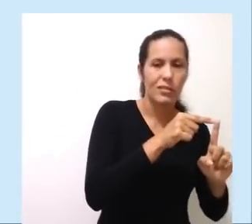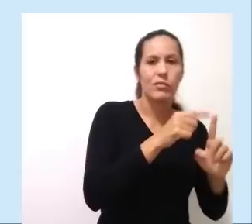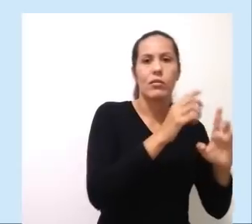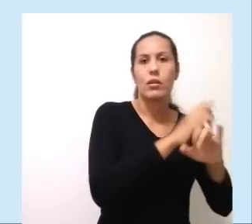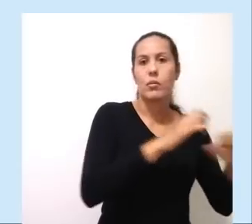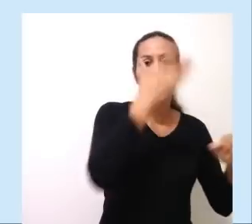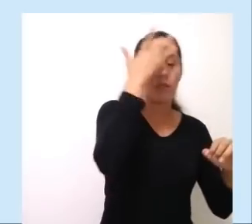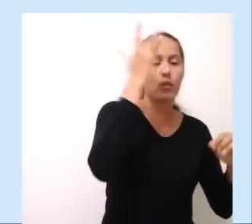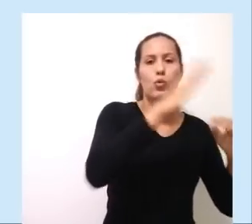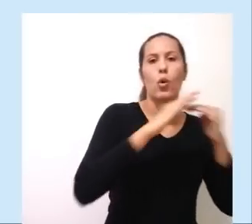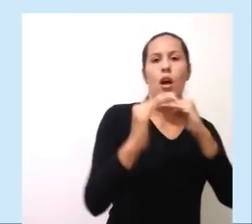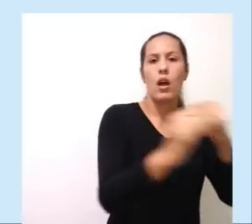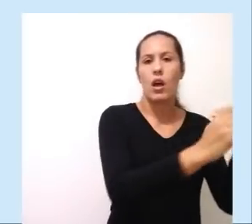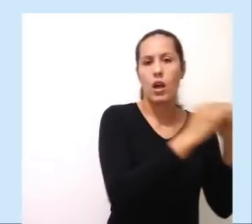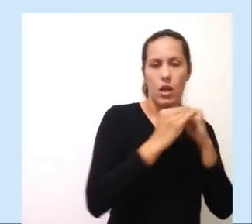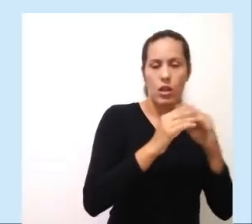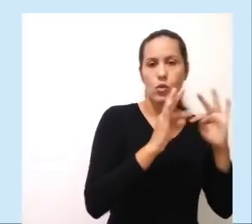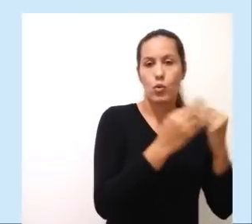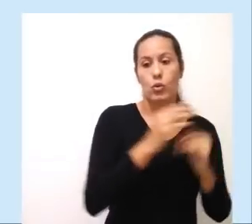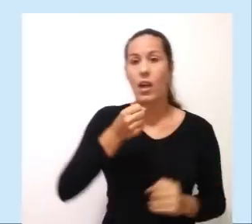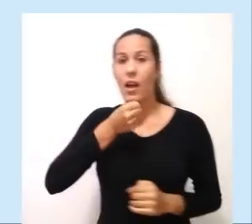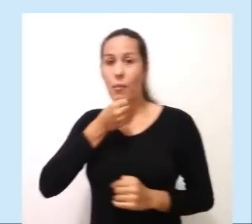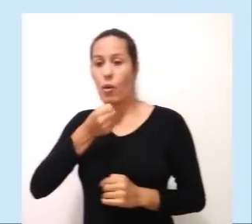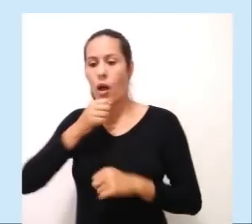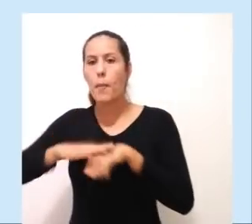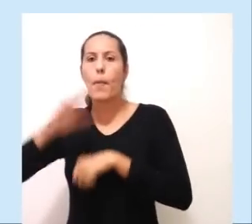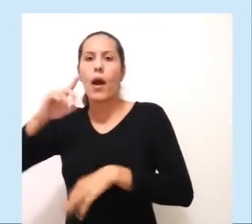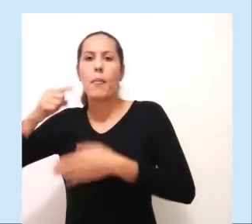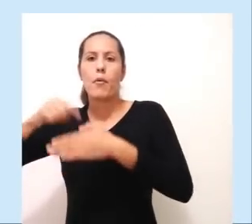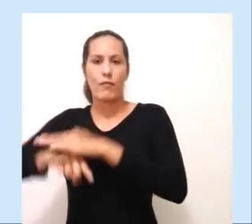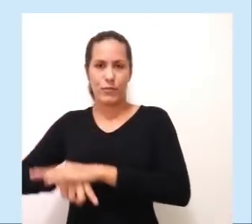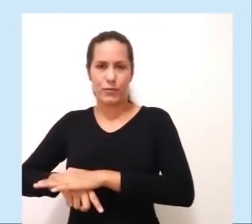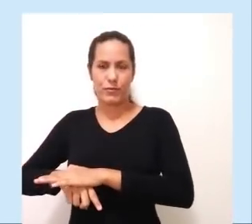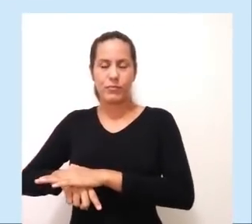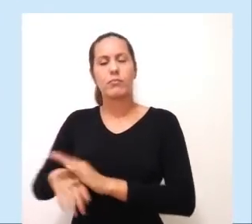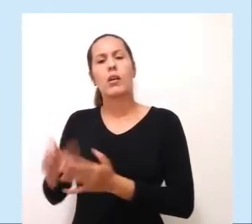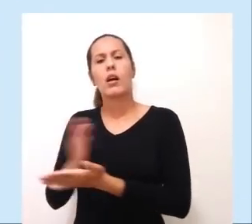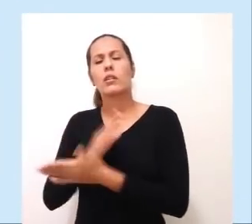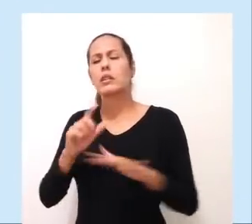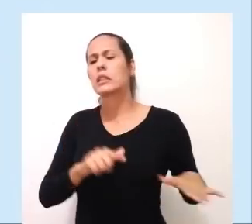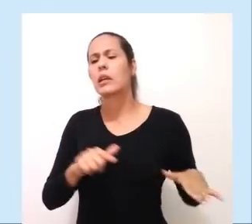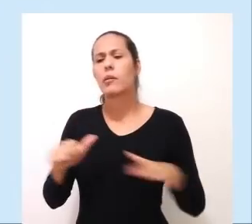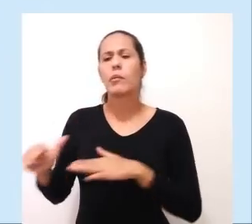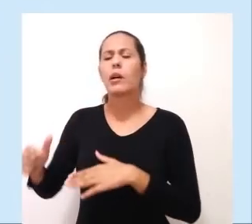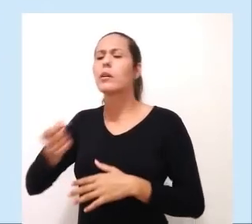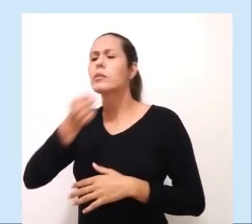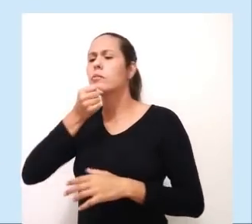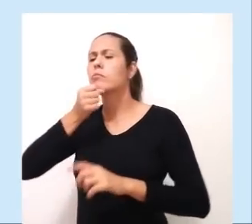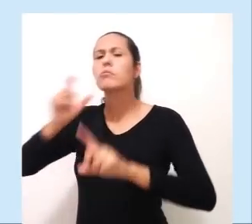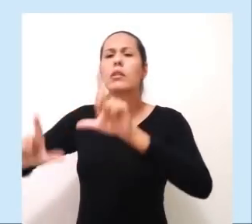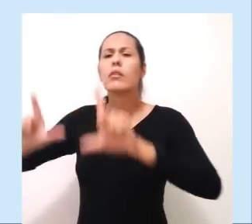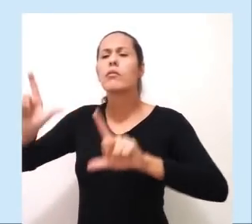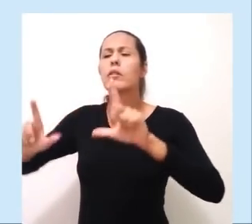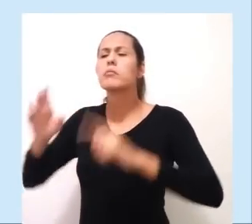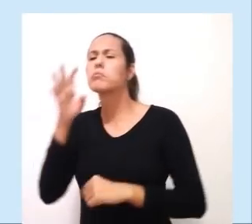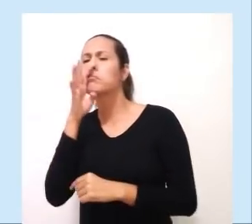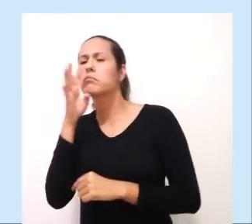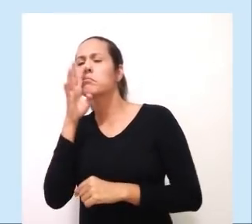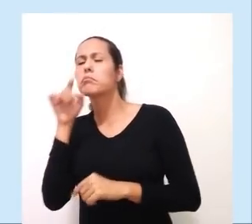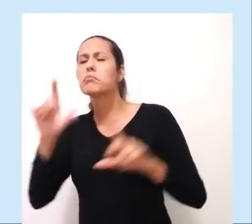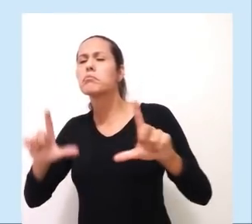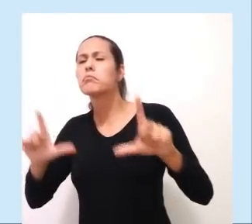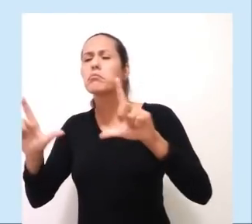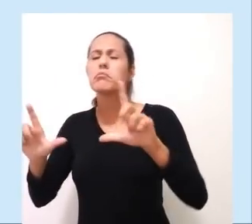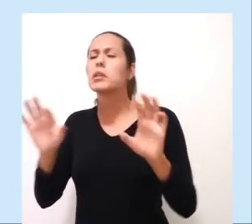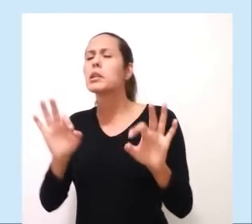todos. A reportagem aborda com maior profundidade. Muitas vezes assistimos, né, na semana, reportagem de tal